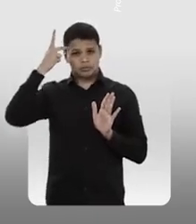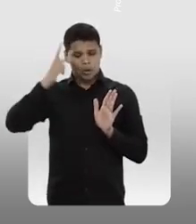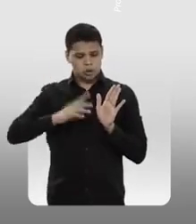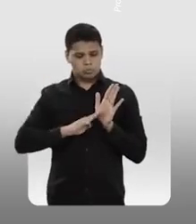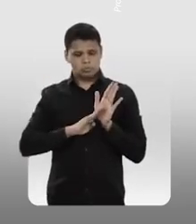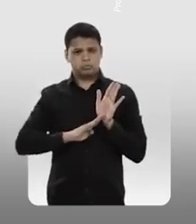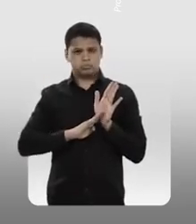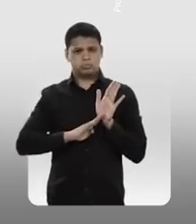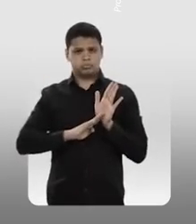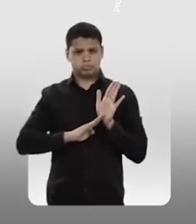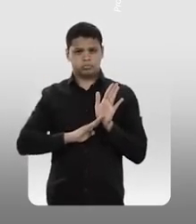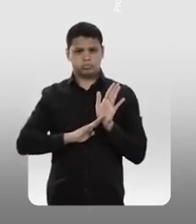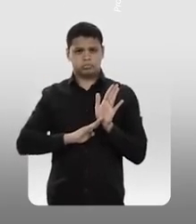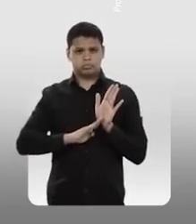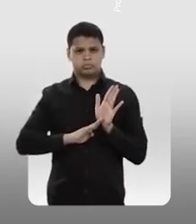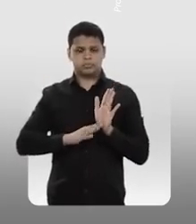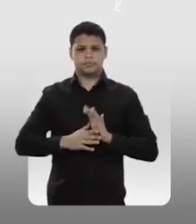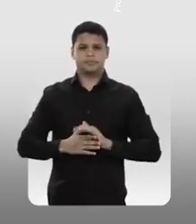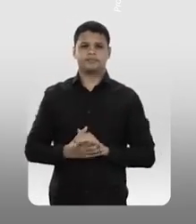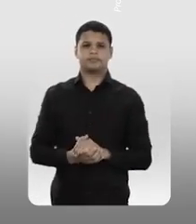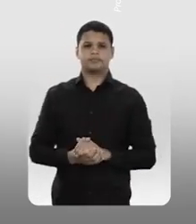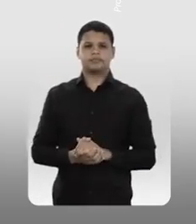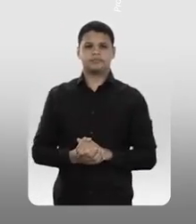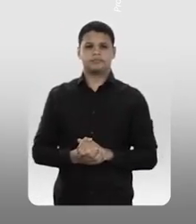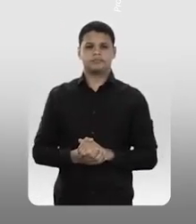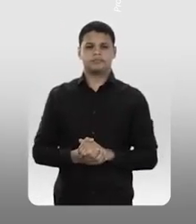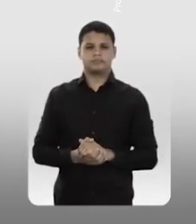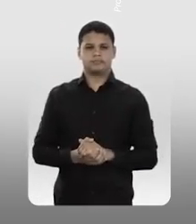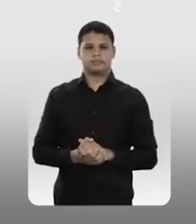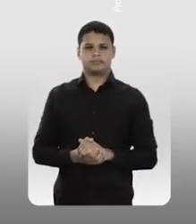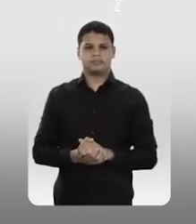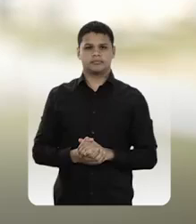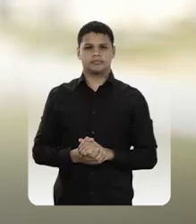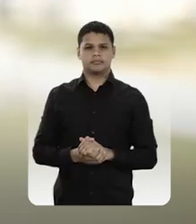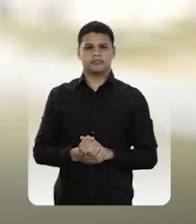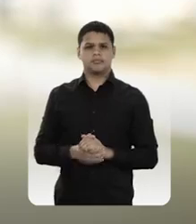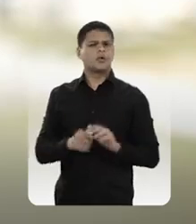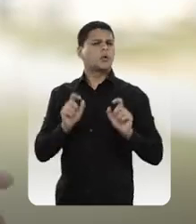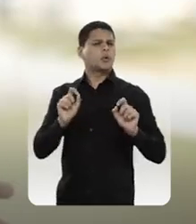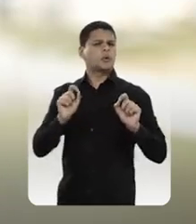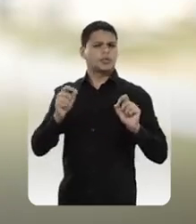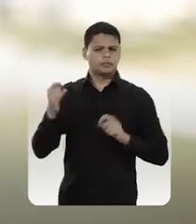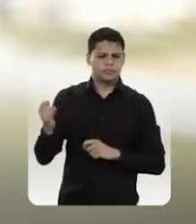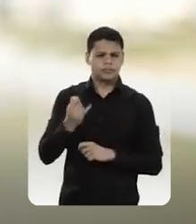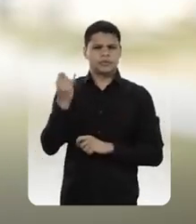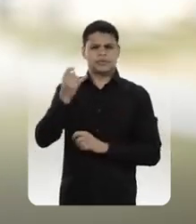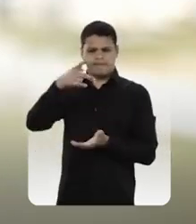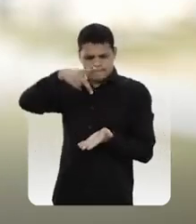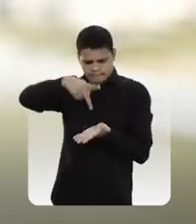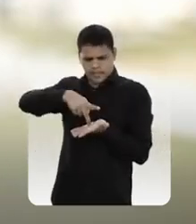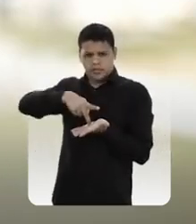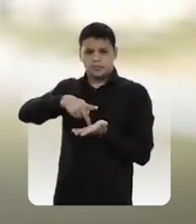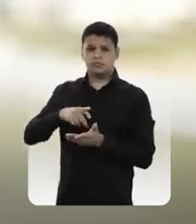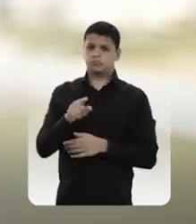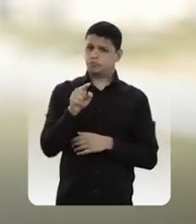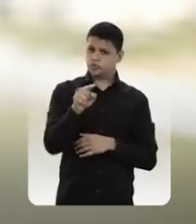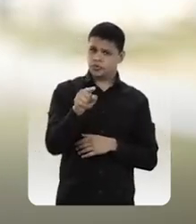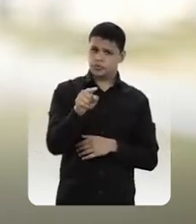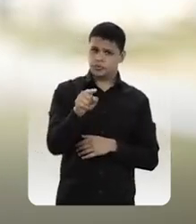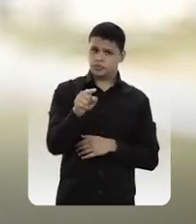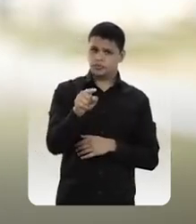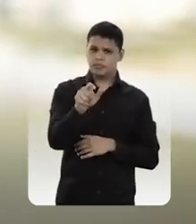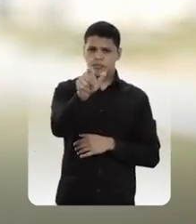muito superior ao de São Paulo, motor da economia do país. O que interessa de verdade é